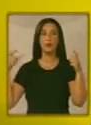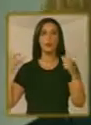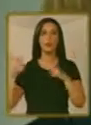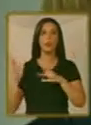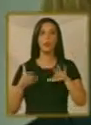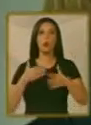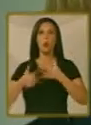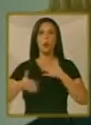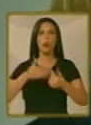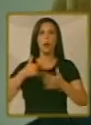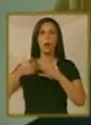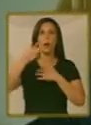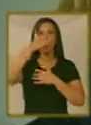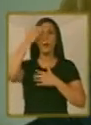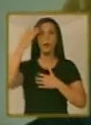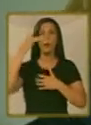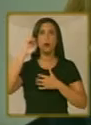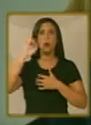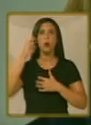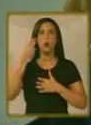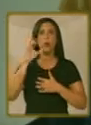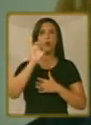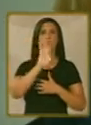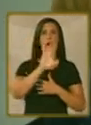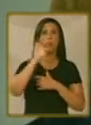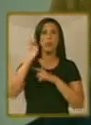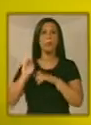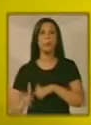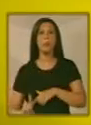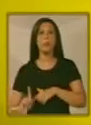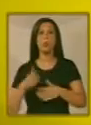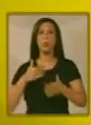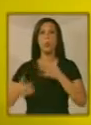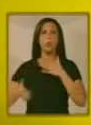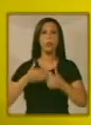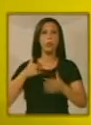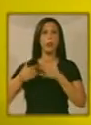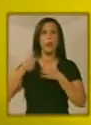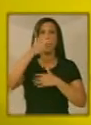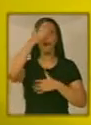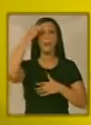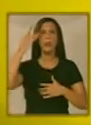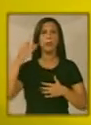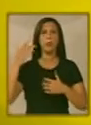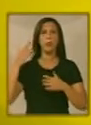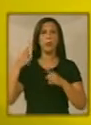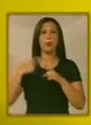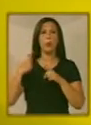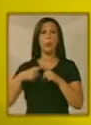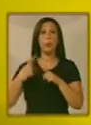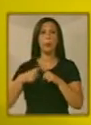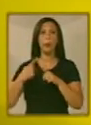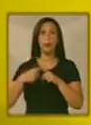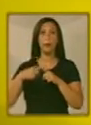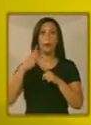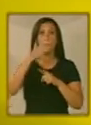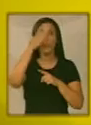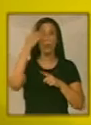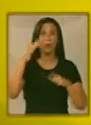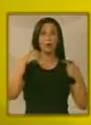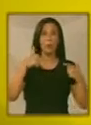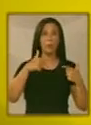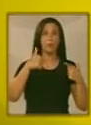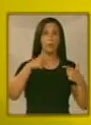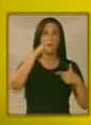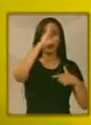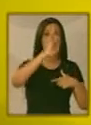realidade... Qualquer pessoa ou um deficiente? Não. Acho que qualquer pessoa. A gente tanto para ser voluntário é uma coisa bacana.